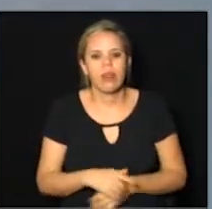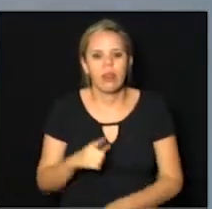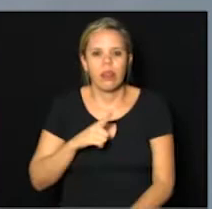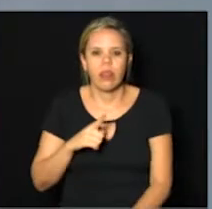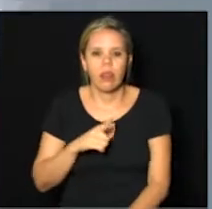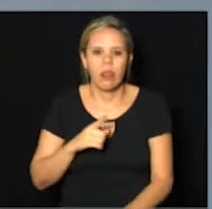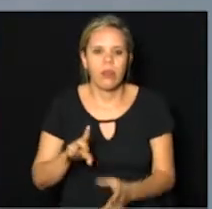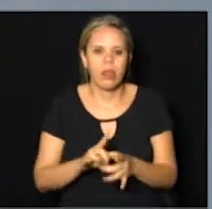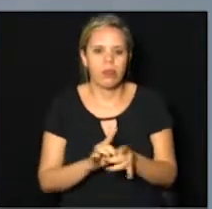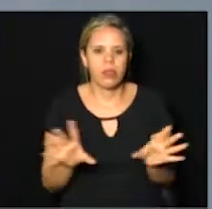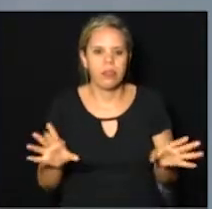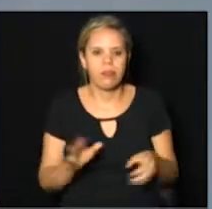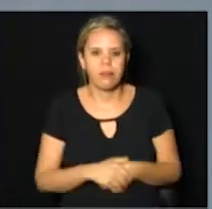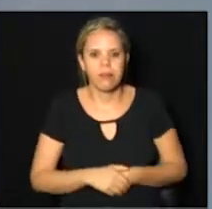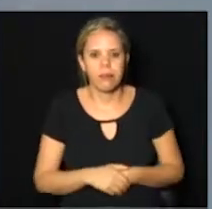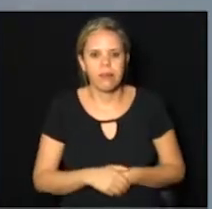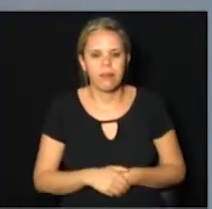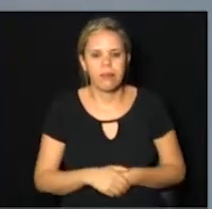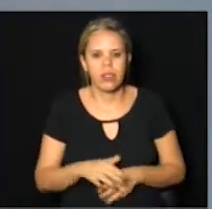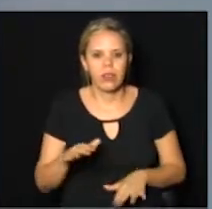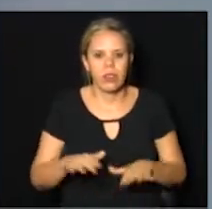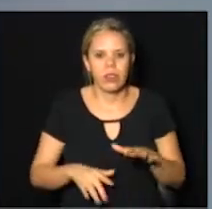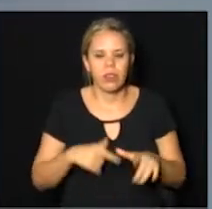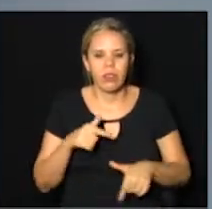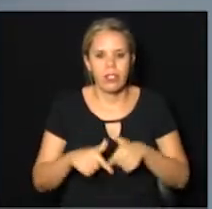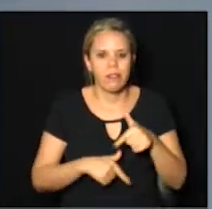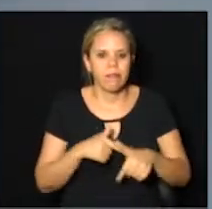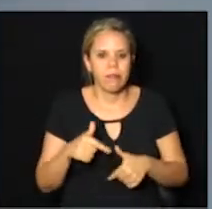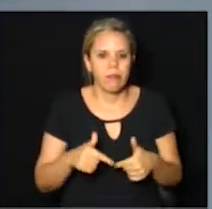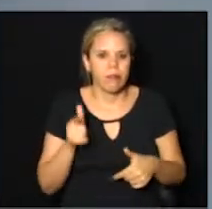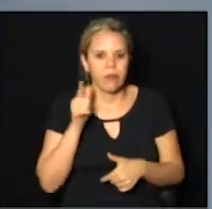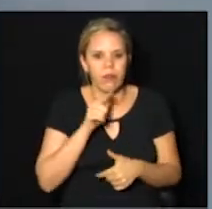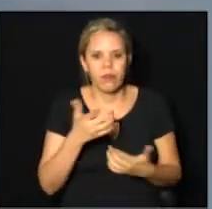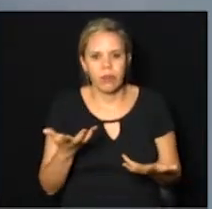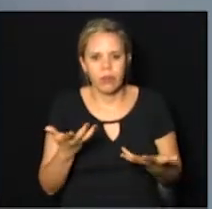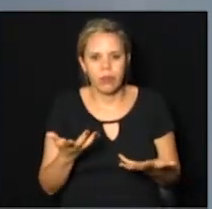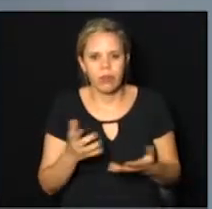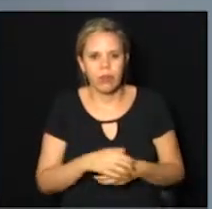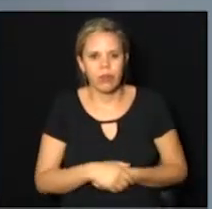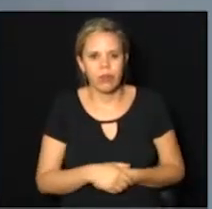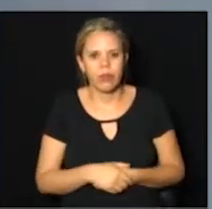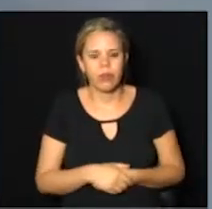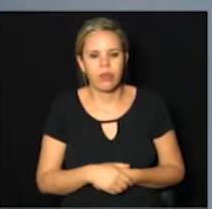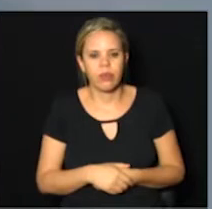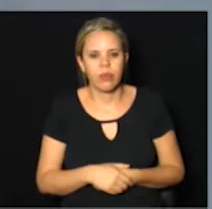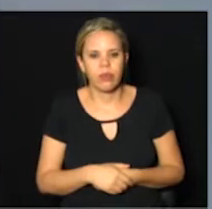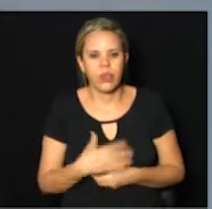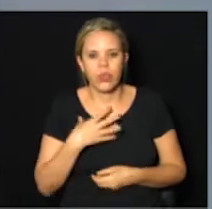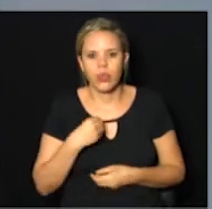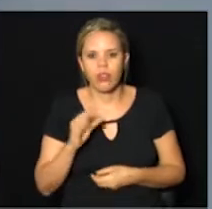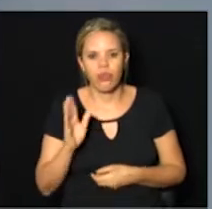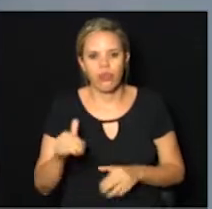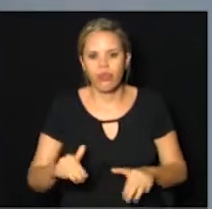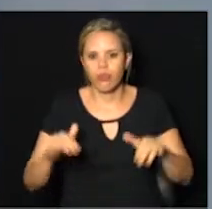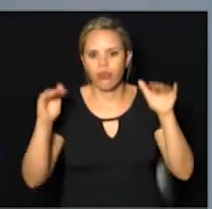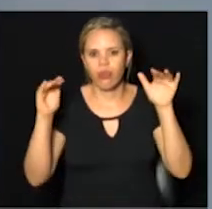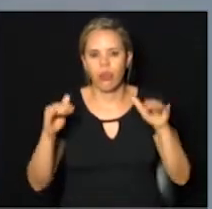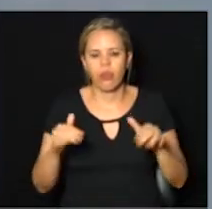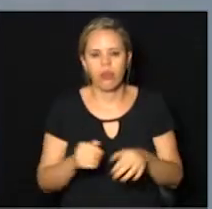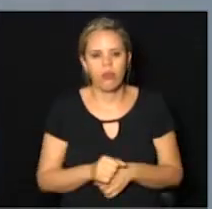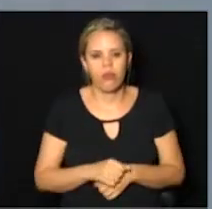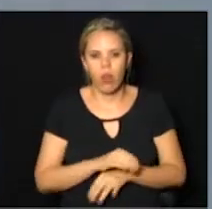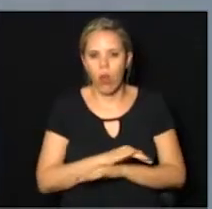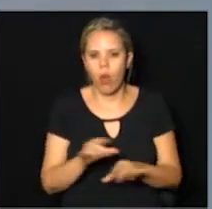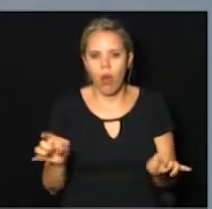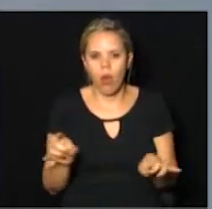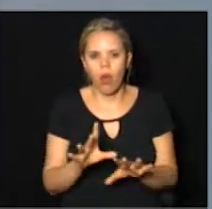liberdade, ela já tem talvez um trabalho, já conquistou o que ela deveria conquistar, os filhos já foram criados, talvez estejam